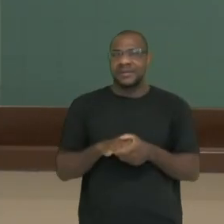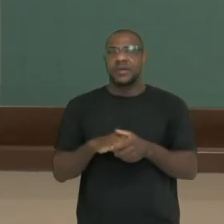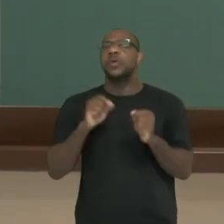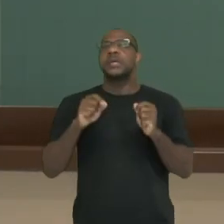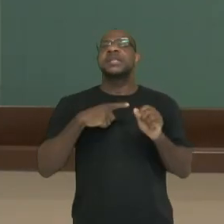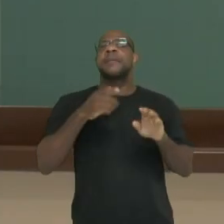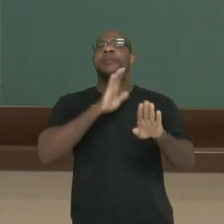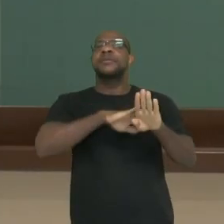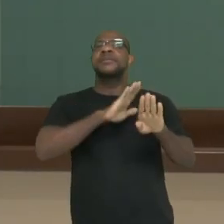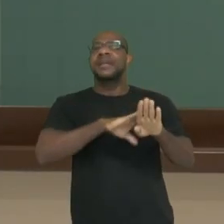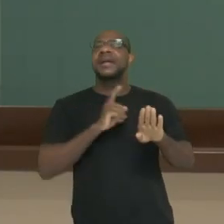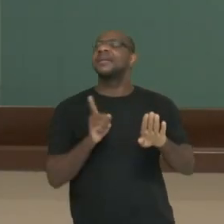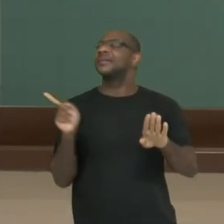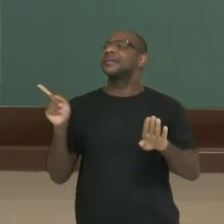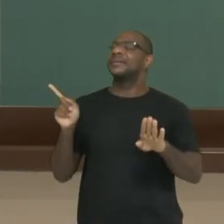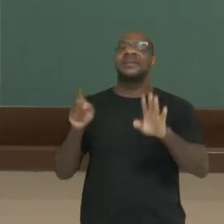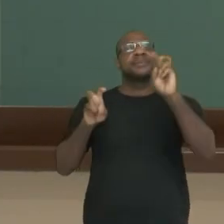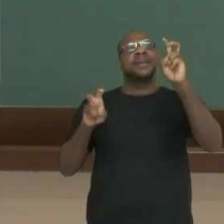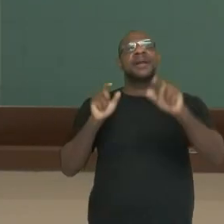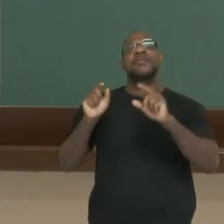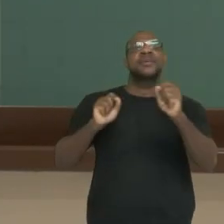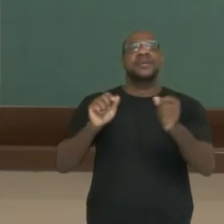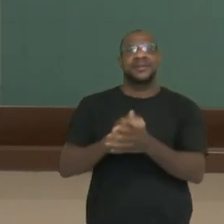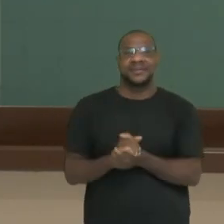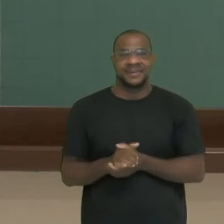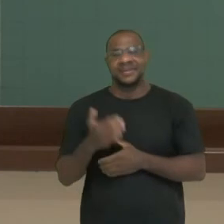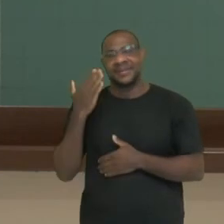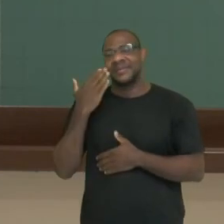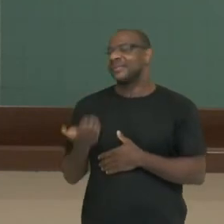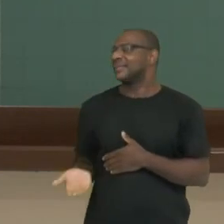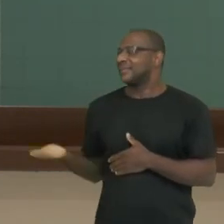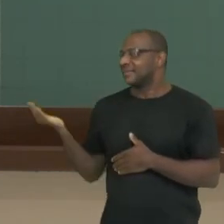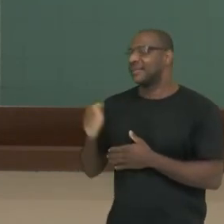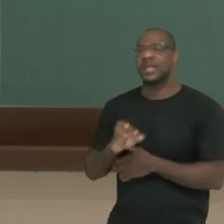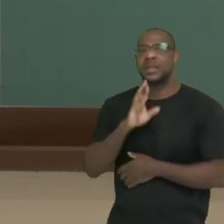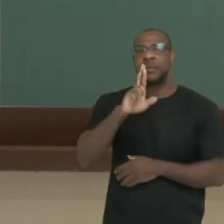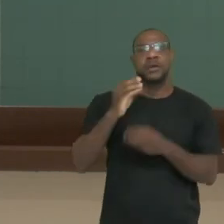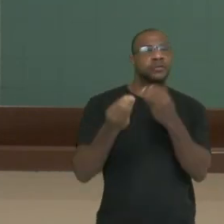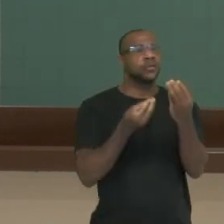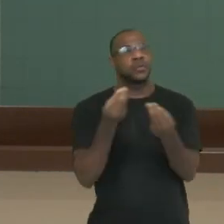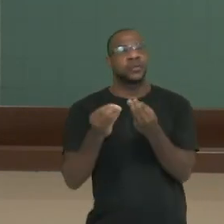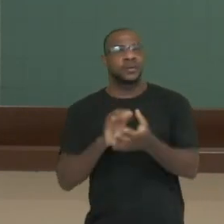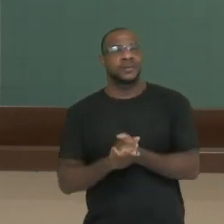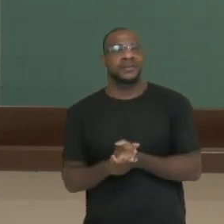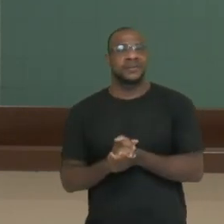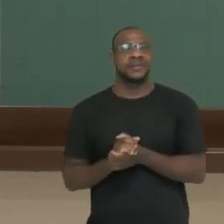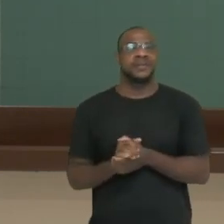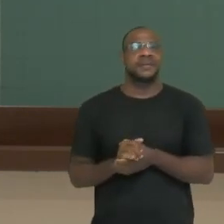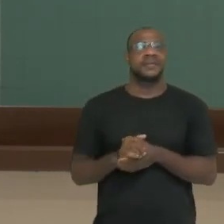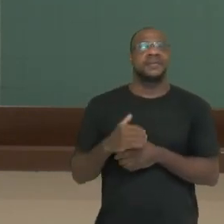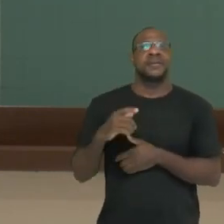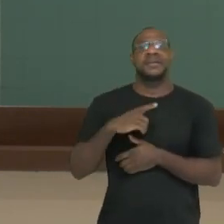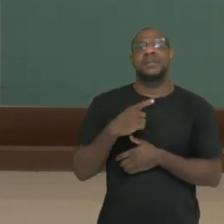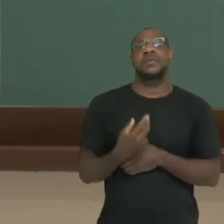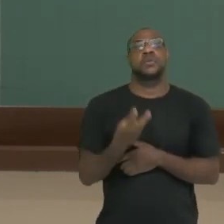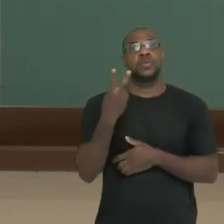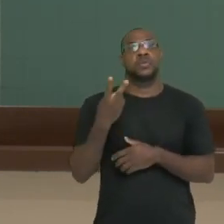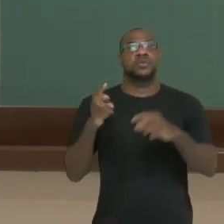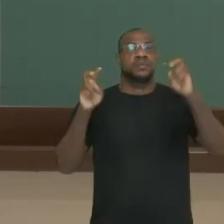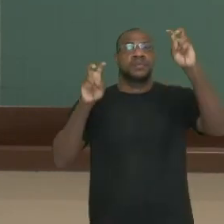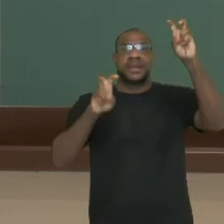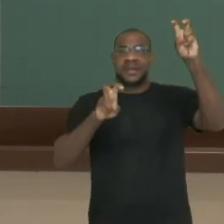se mais ou menos o que vocês colocaram vem ao encontro da nossa sugestão de resposta. Então vejam, nós temos 2 parágrafos